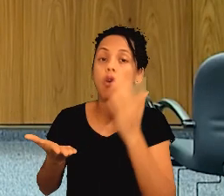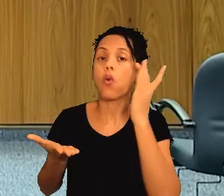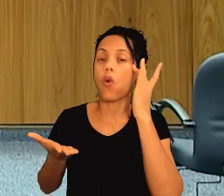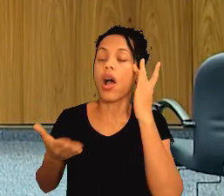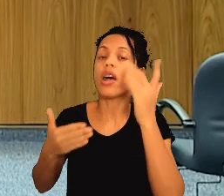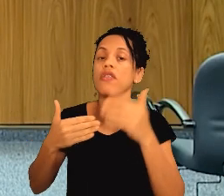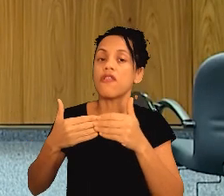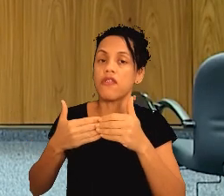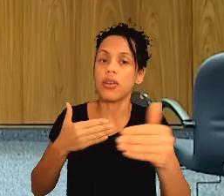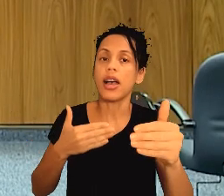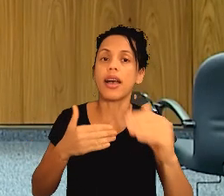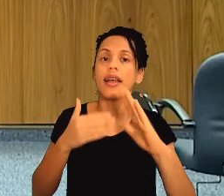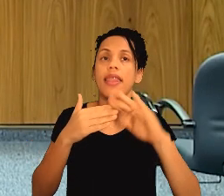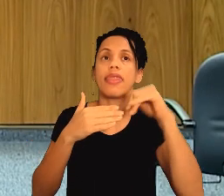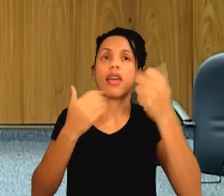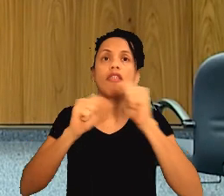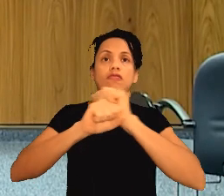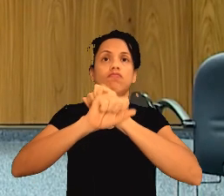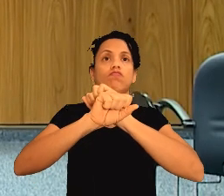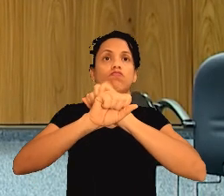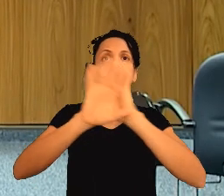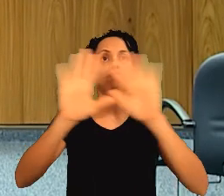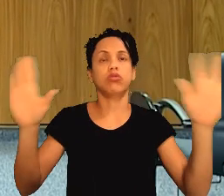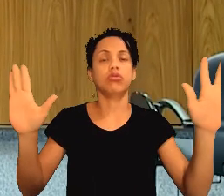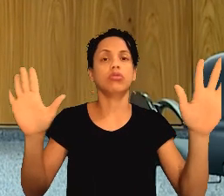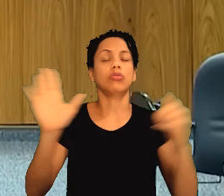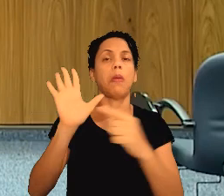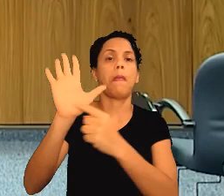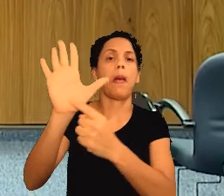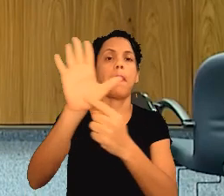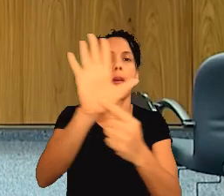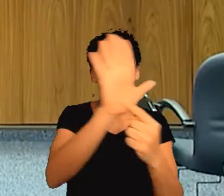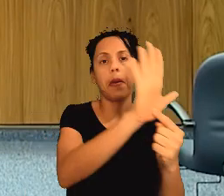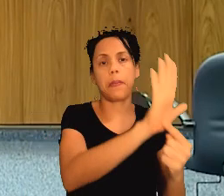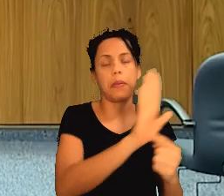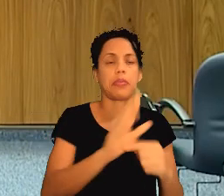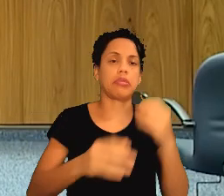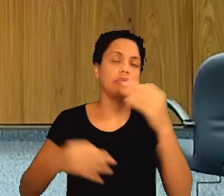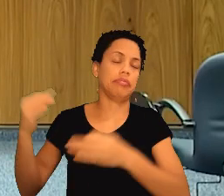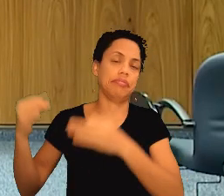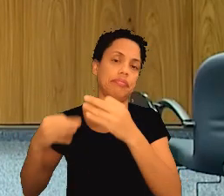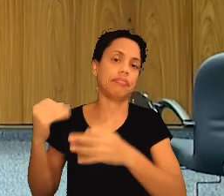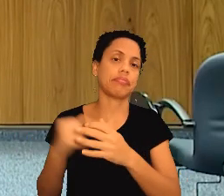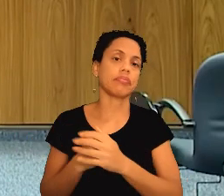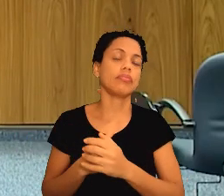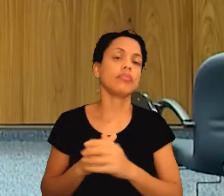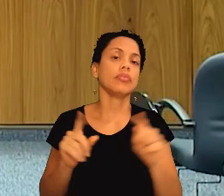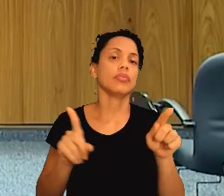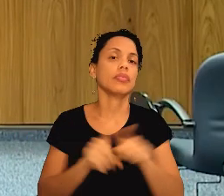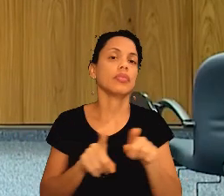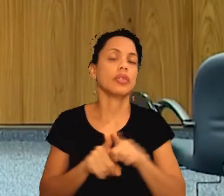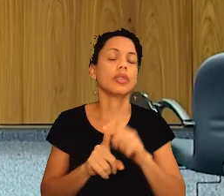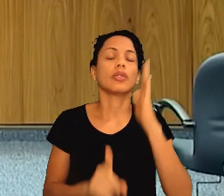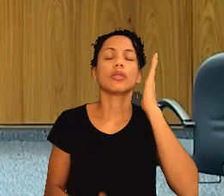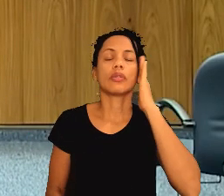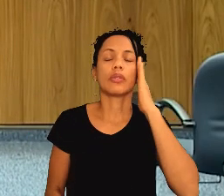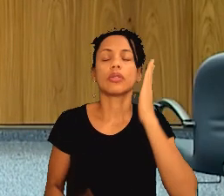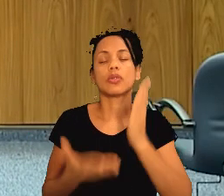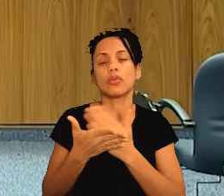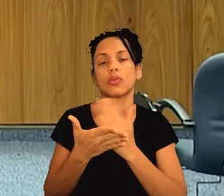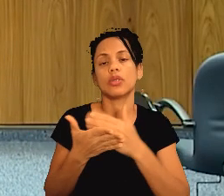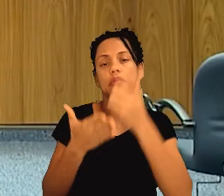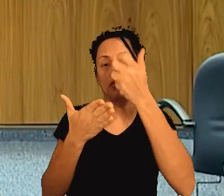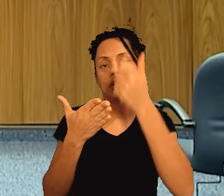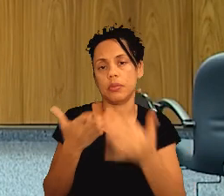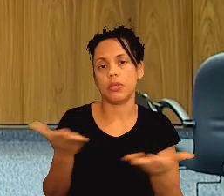né, no judiciário de uma forma mais ampla. E o propósito desse livro que nós estamos